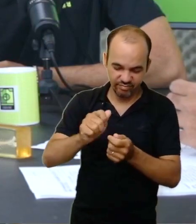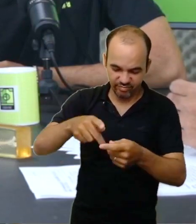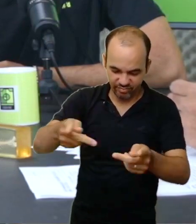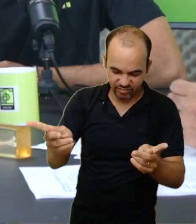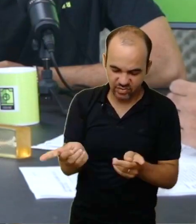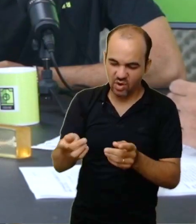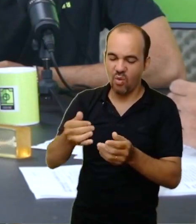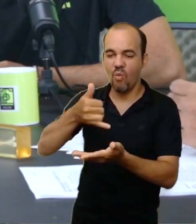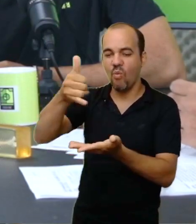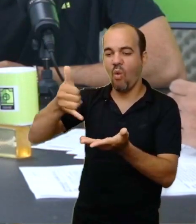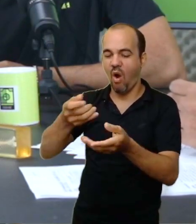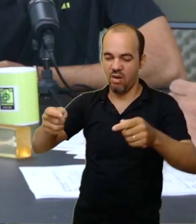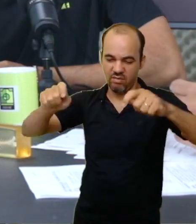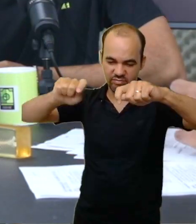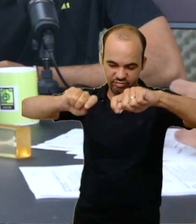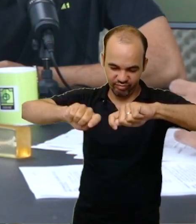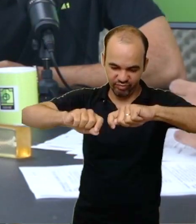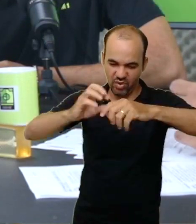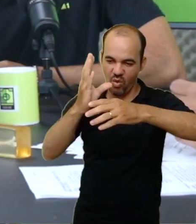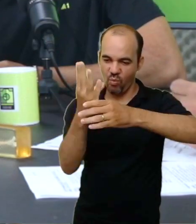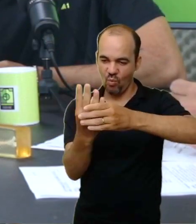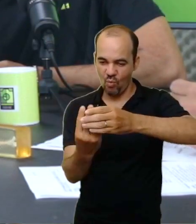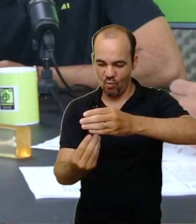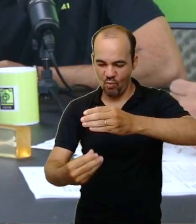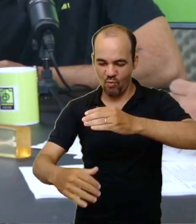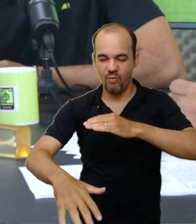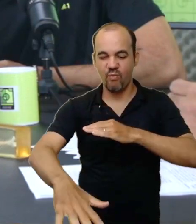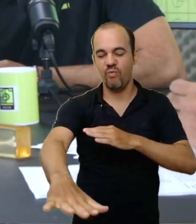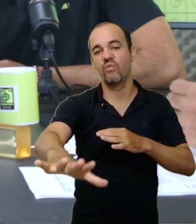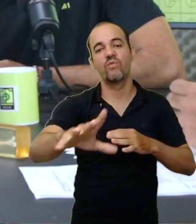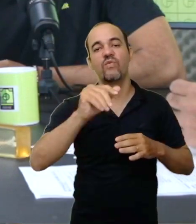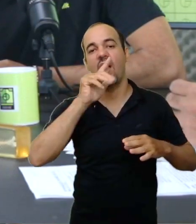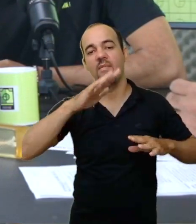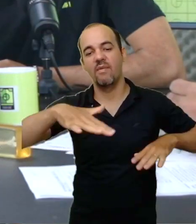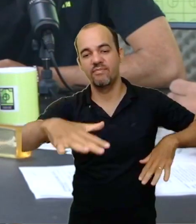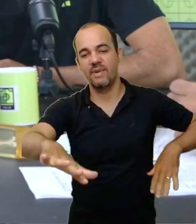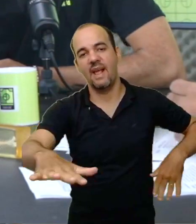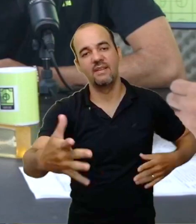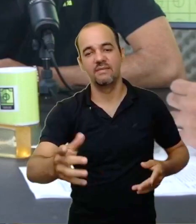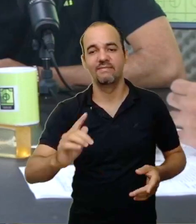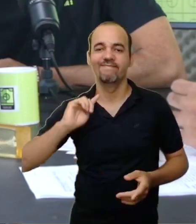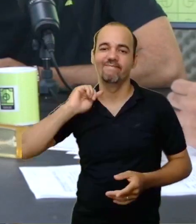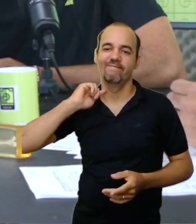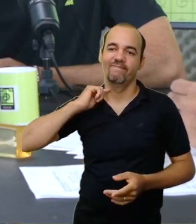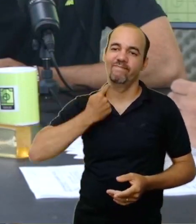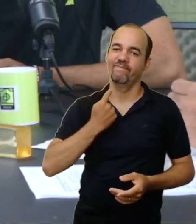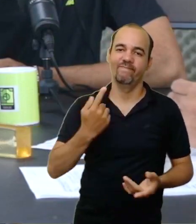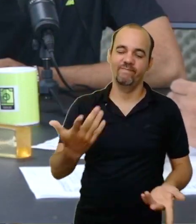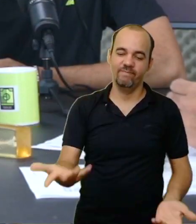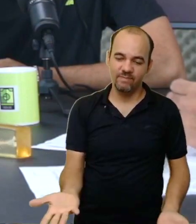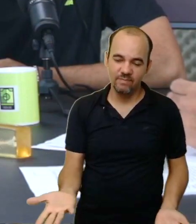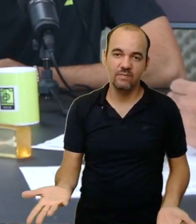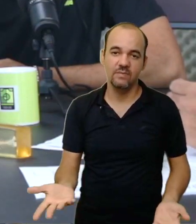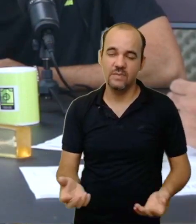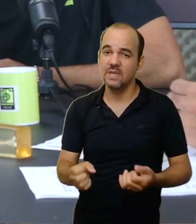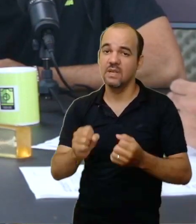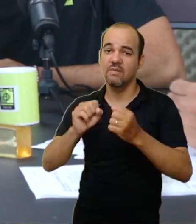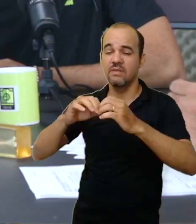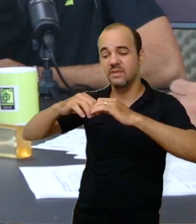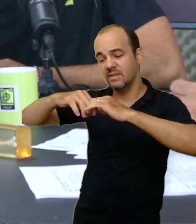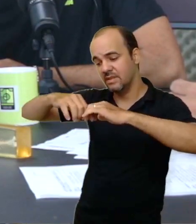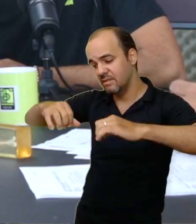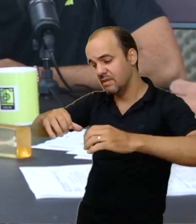se a gente realmente não faz a separação correta, isso, né, acaba